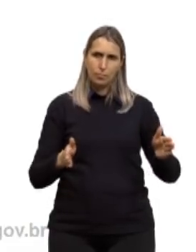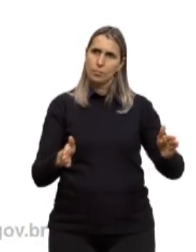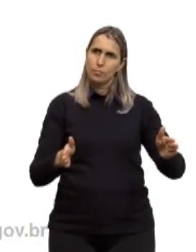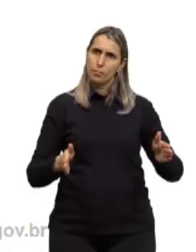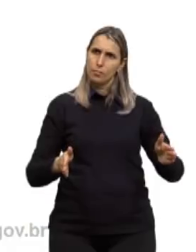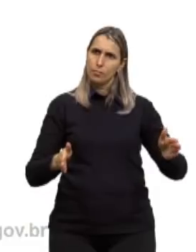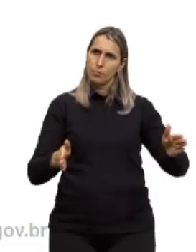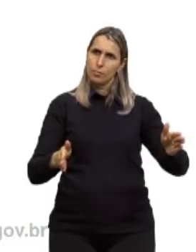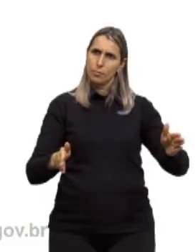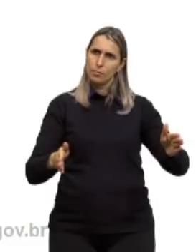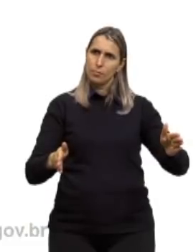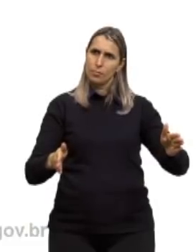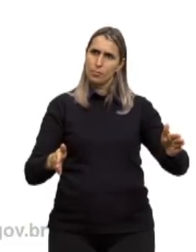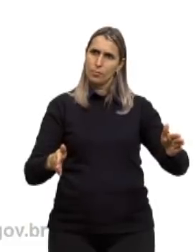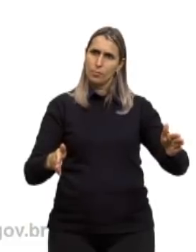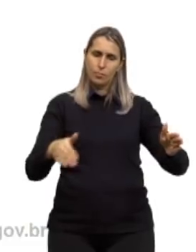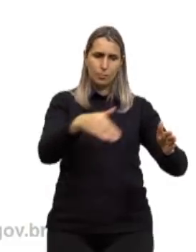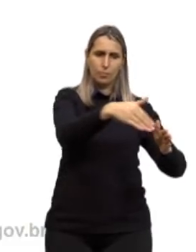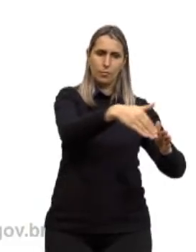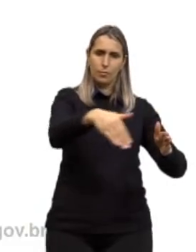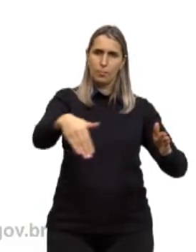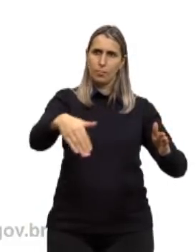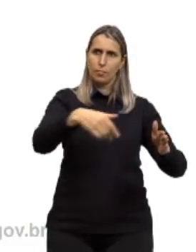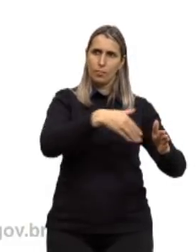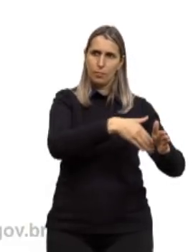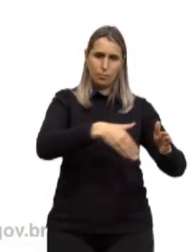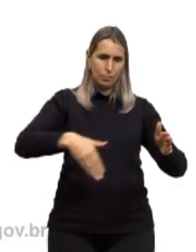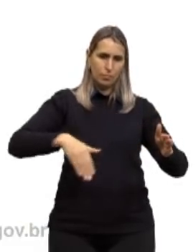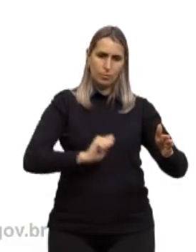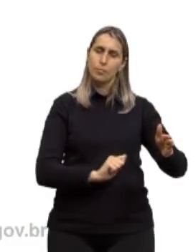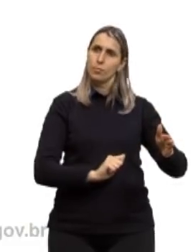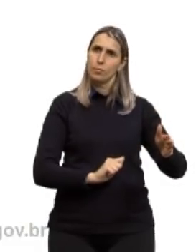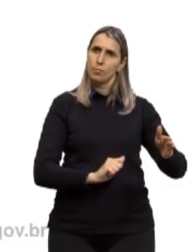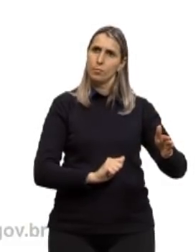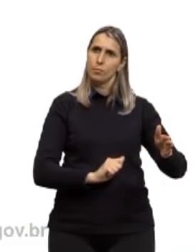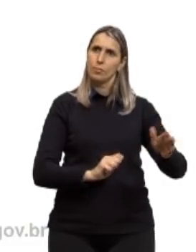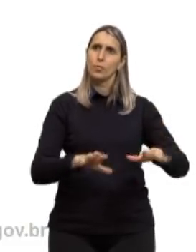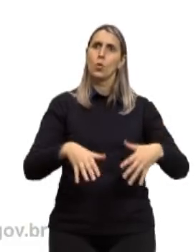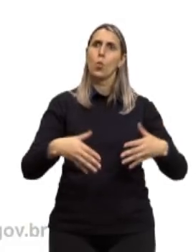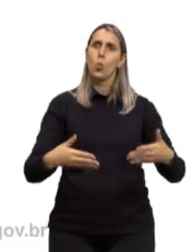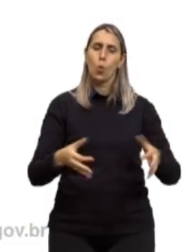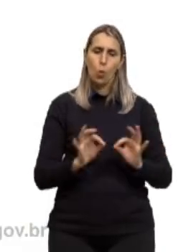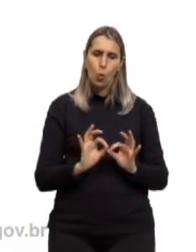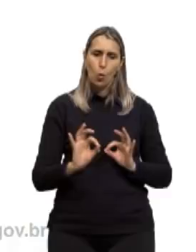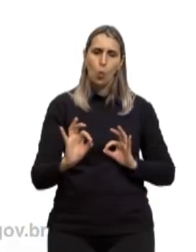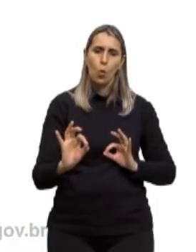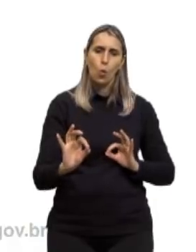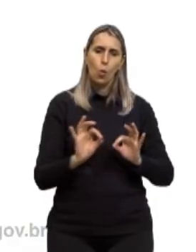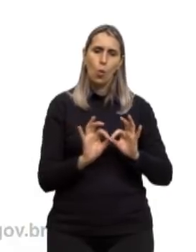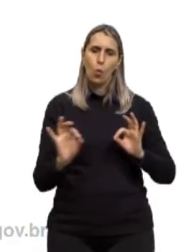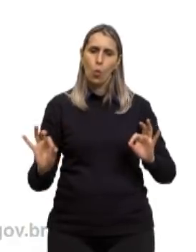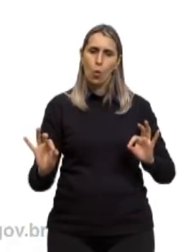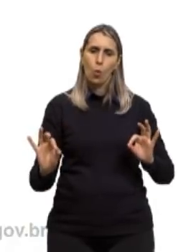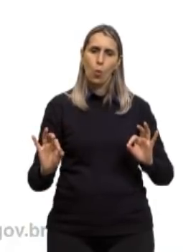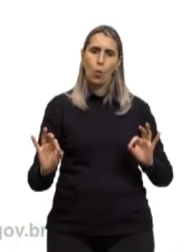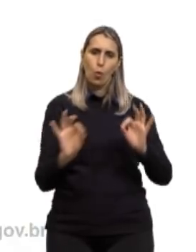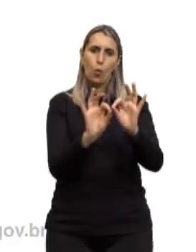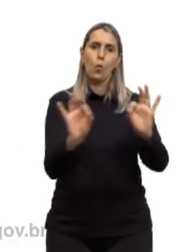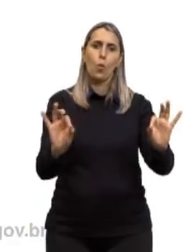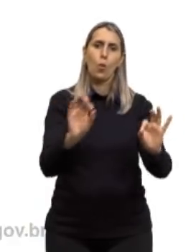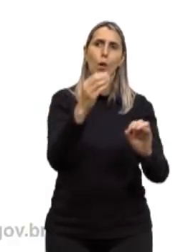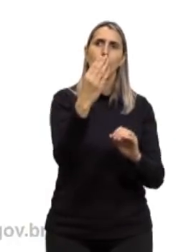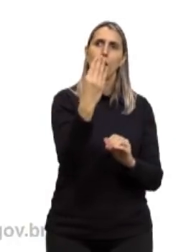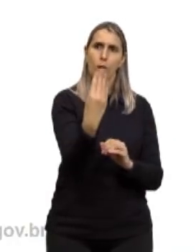são perpendiculares à rua a qual a medida de frente para a rua b